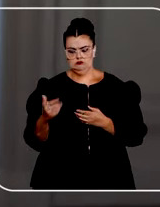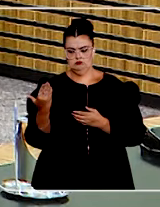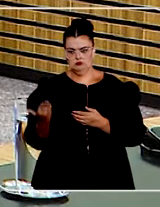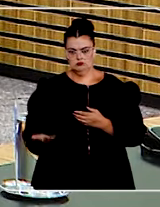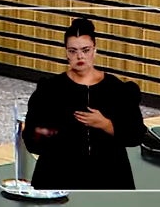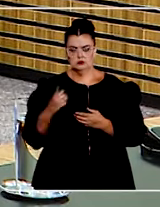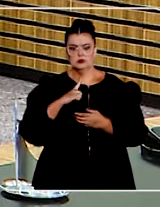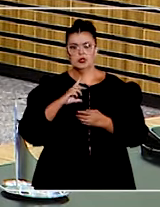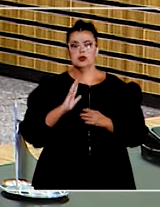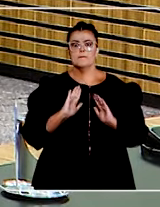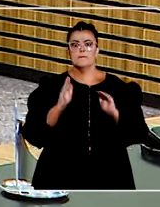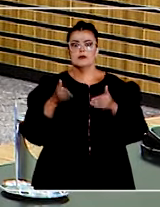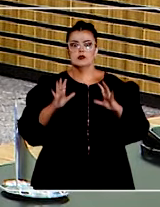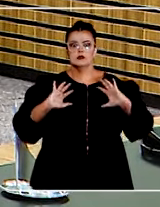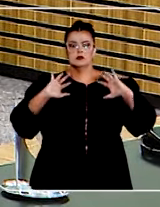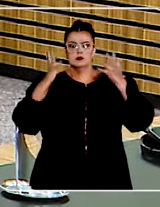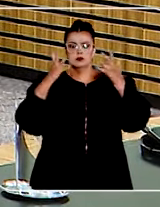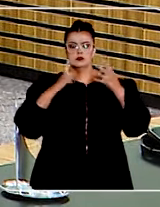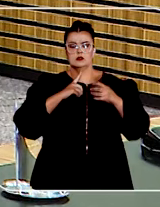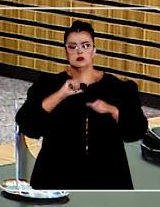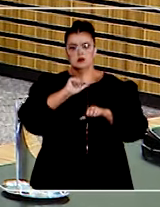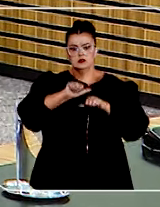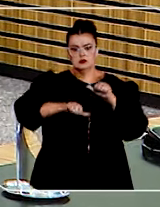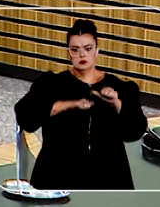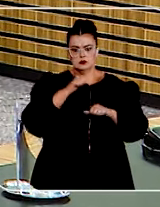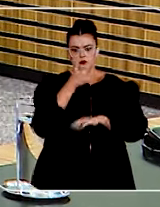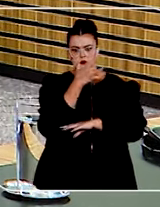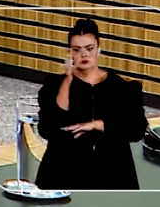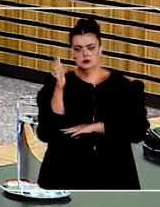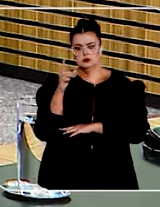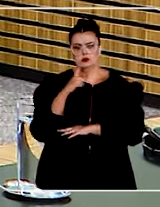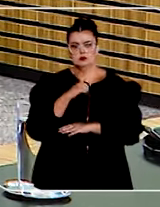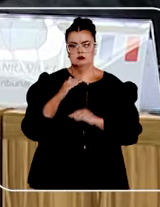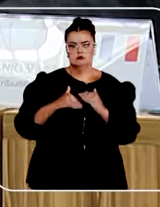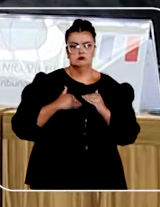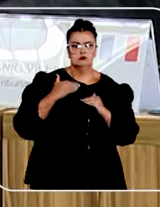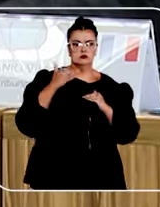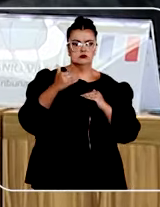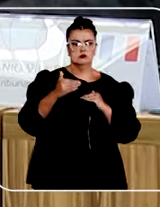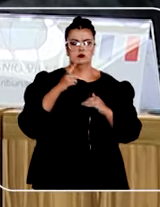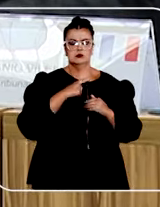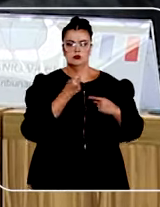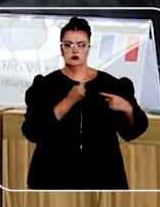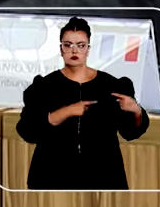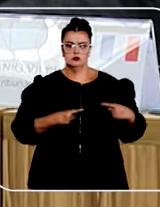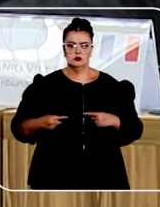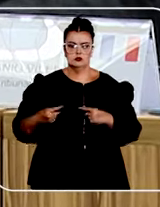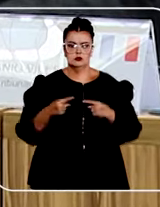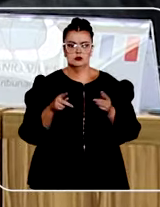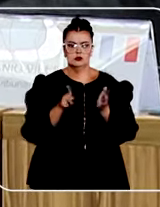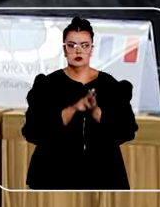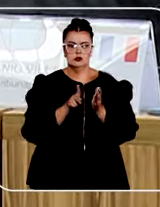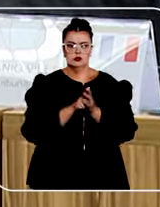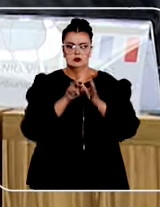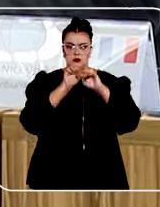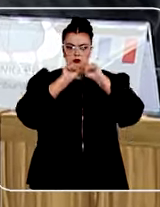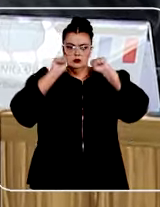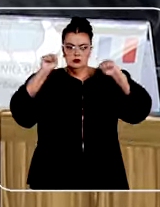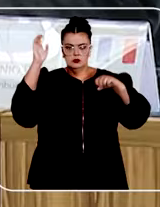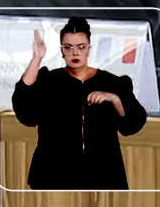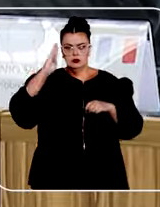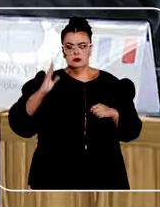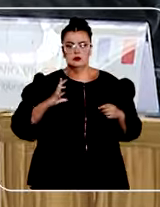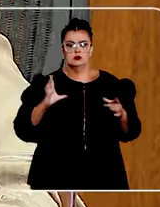evento e destacou que as mudanças climáticas vão além das fronteiras e as discussões com a corte do Brasil vão